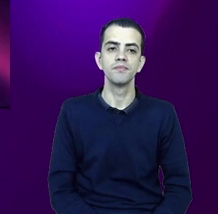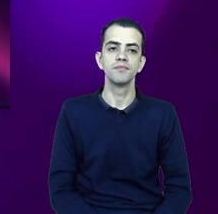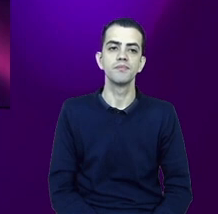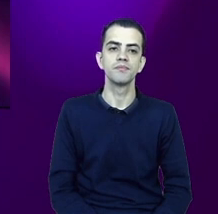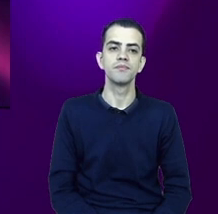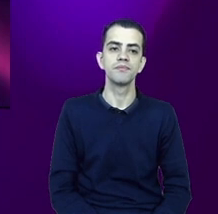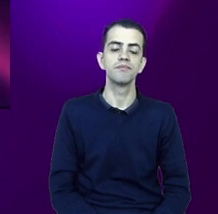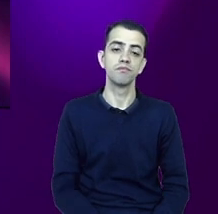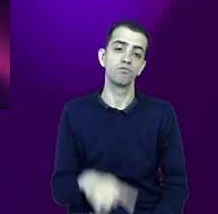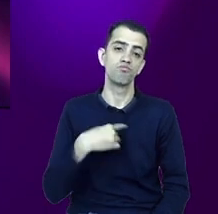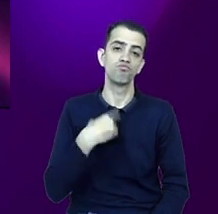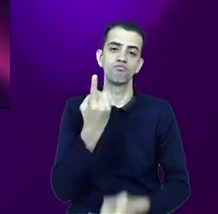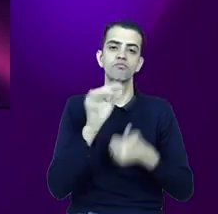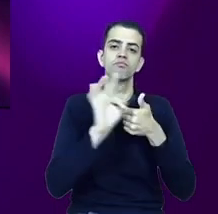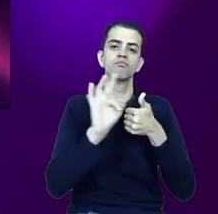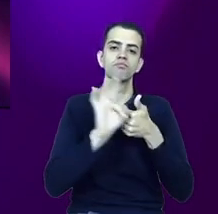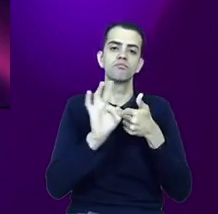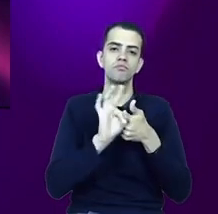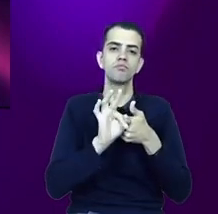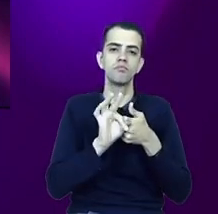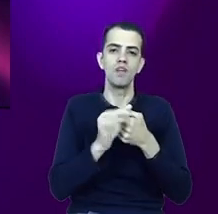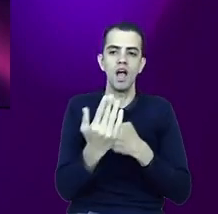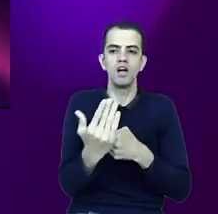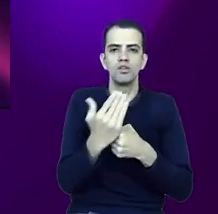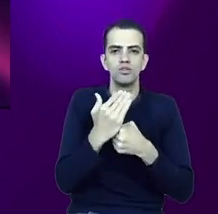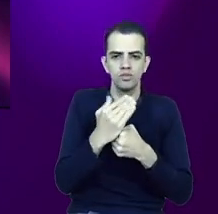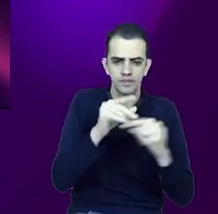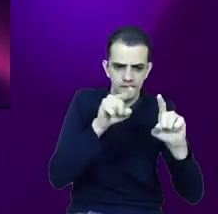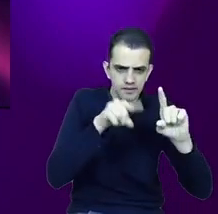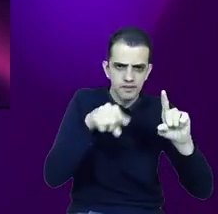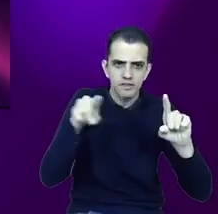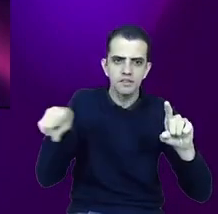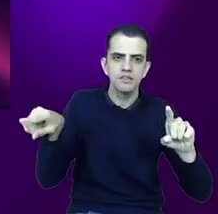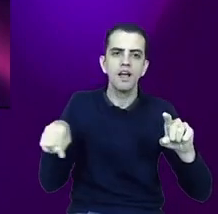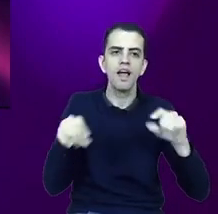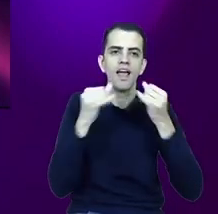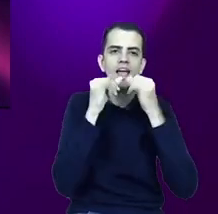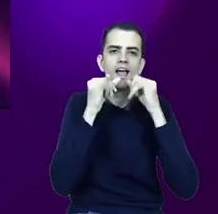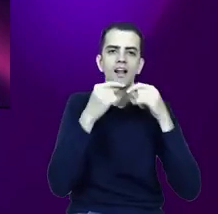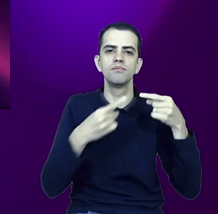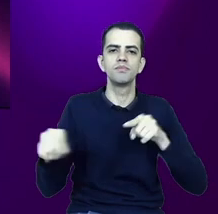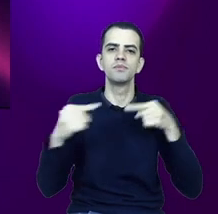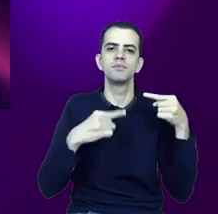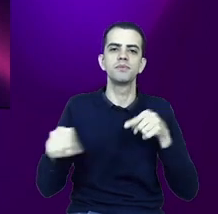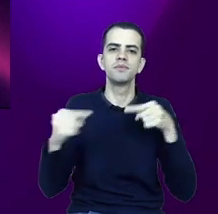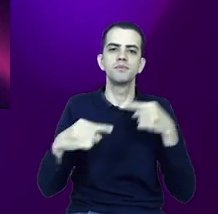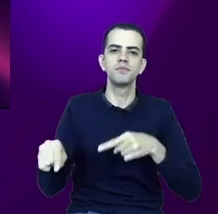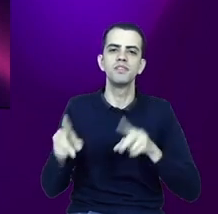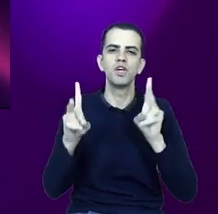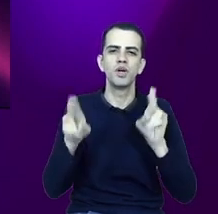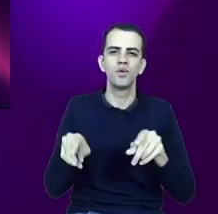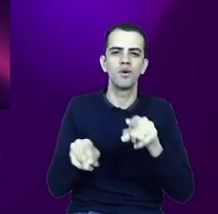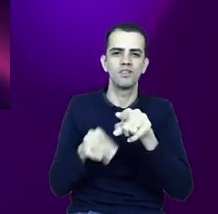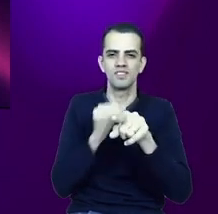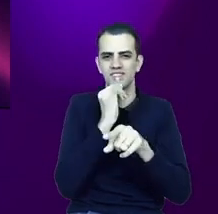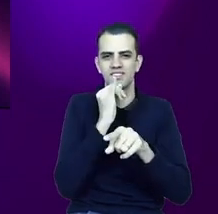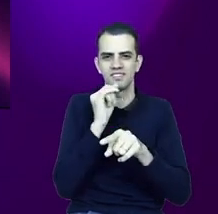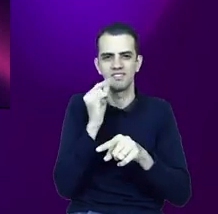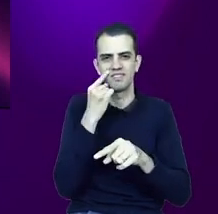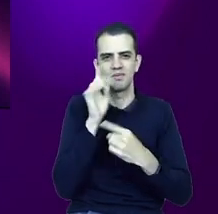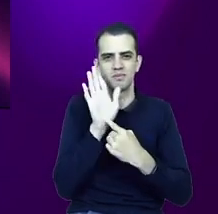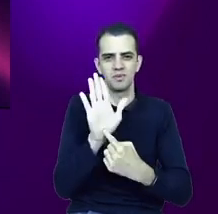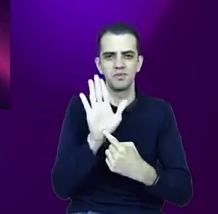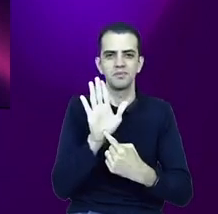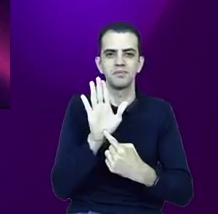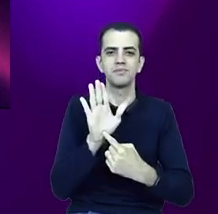Uma das ferramentas para monitorização é a estimulação elétrica direta sobre o córtex, como a gente fez nesse caso aqui, um